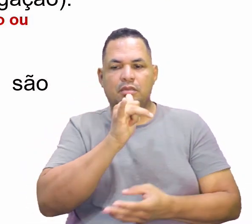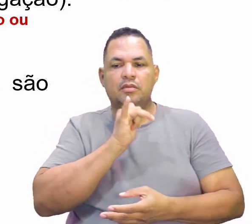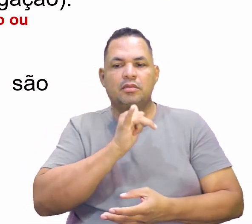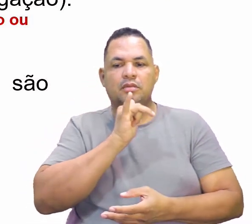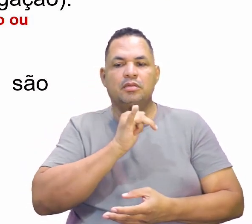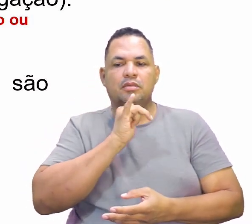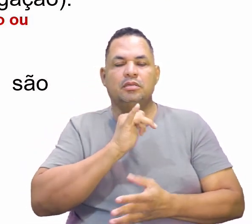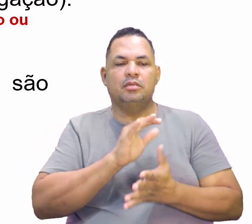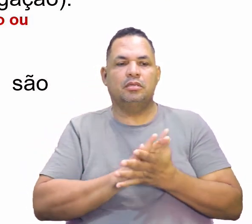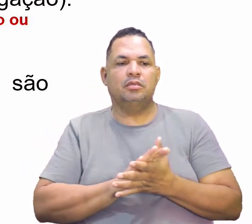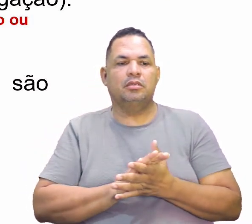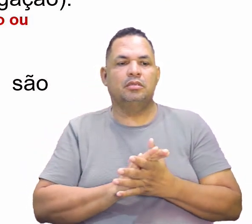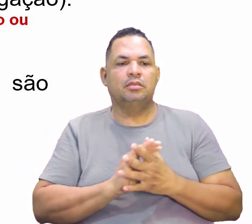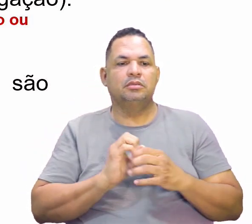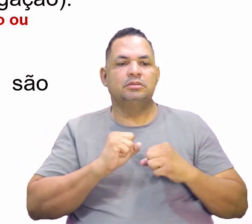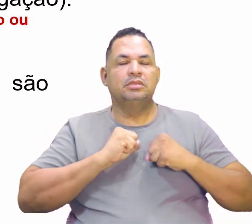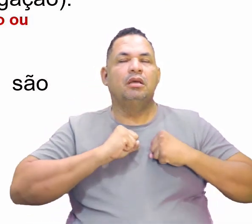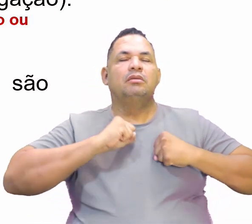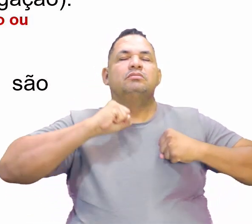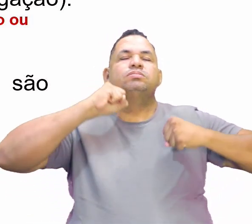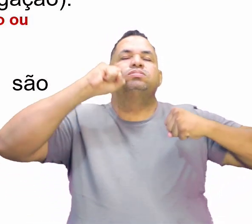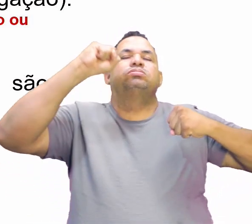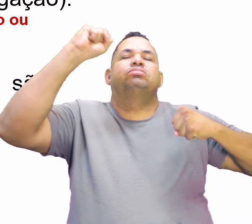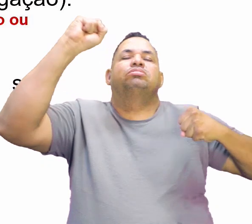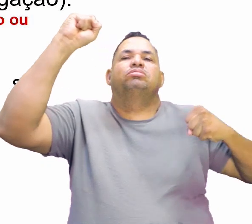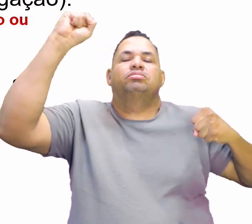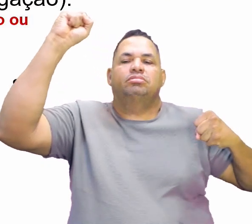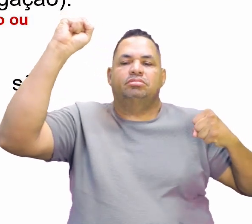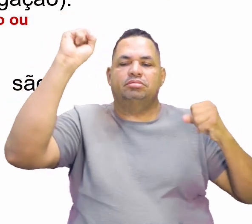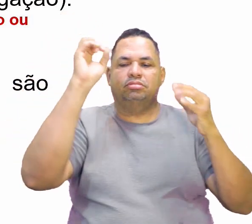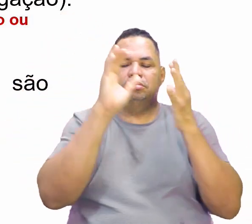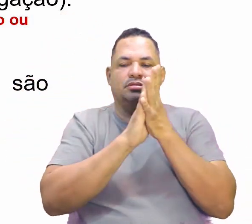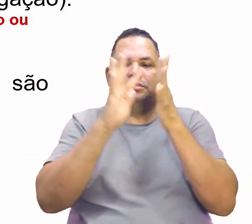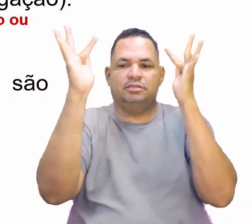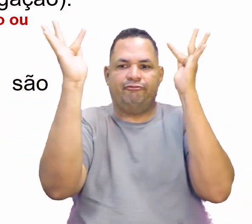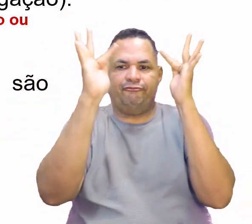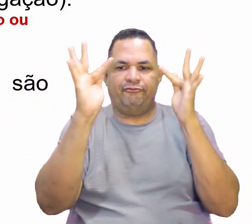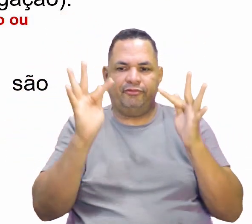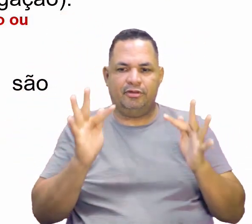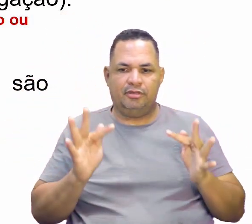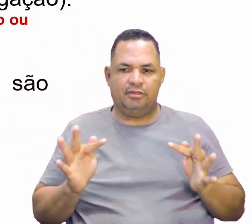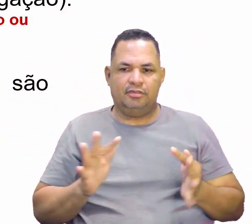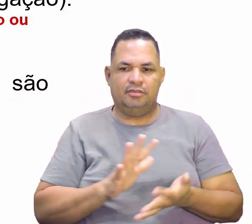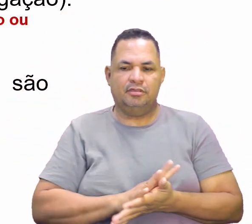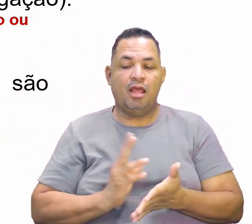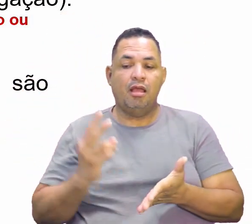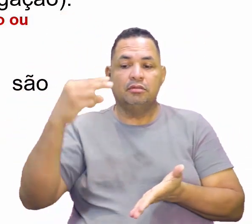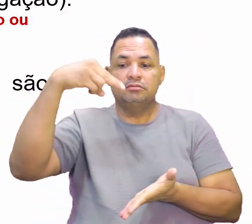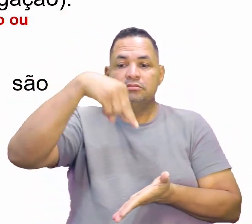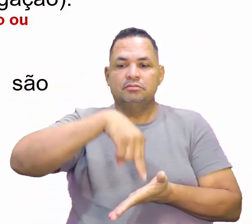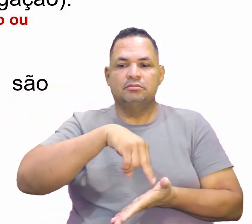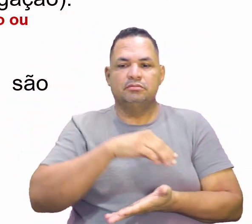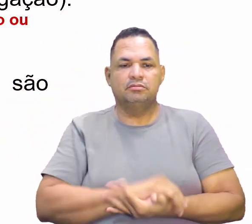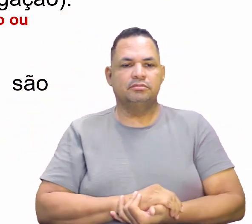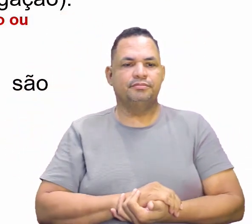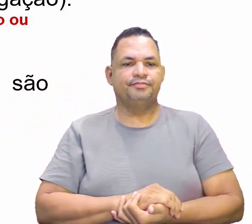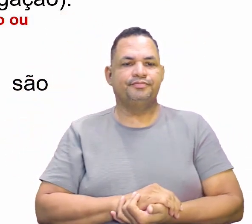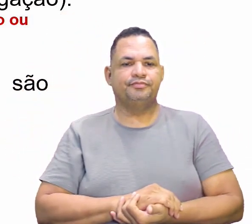exemplos. Acorda-se feliz. Ó, o verbo está na terceira pessoa do singular